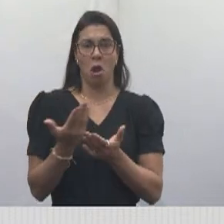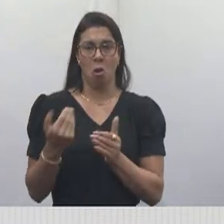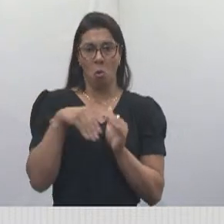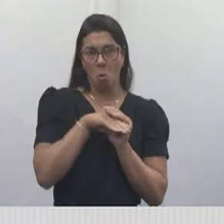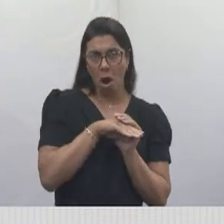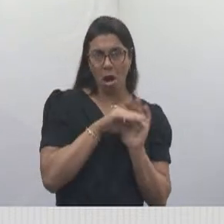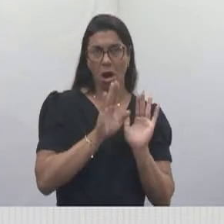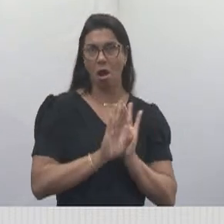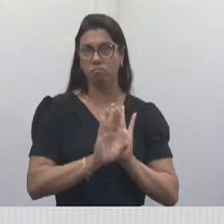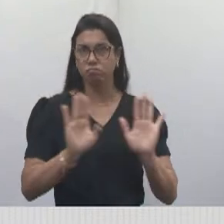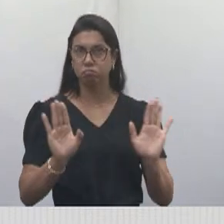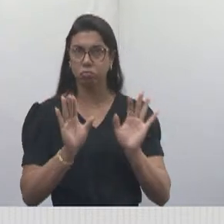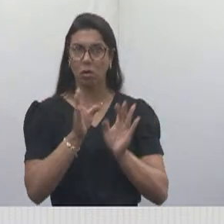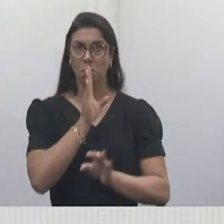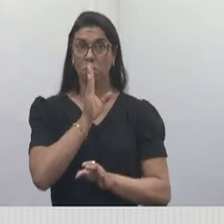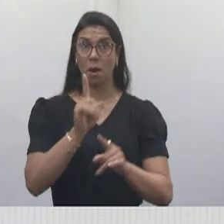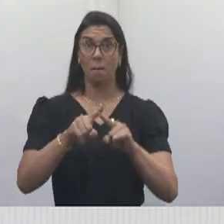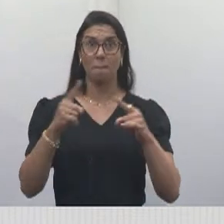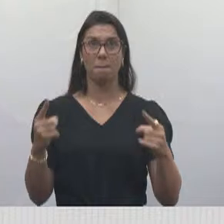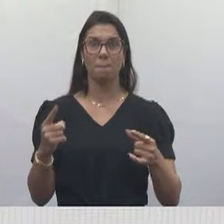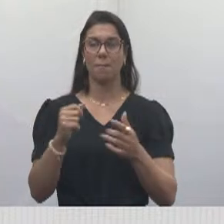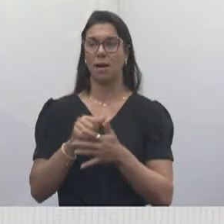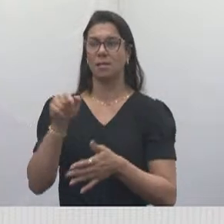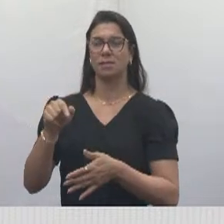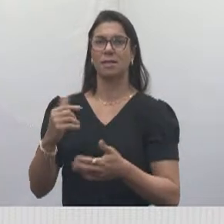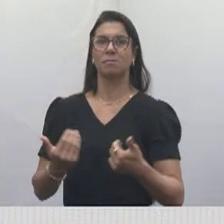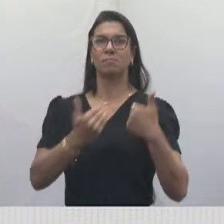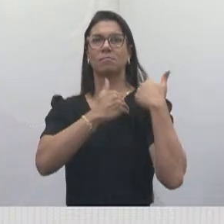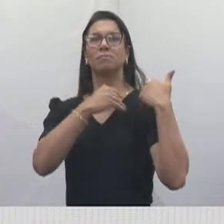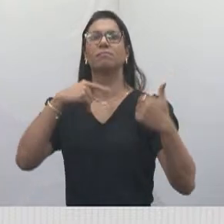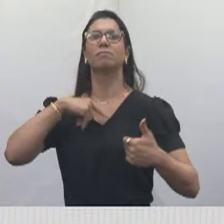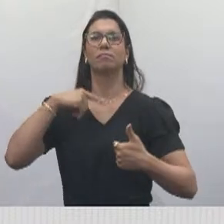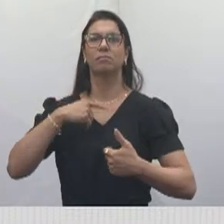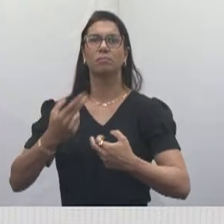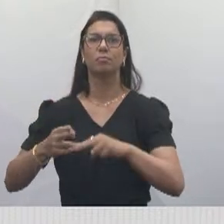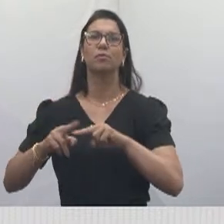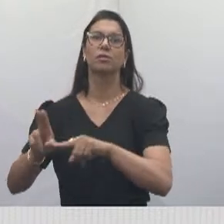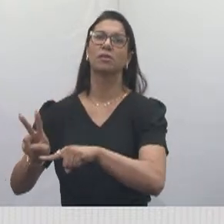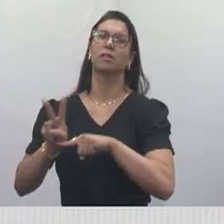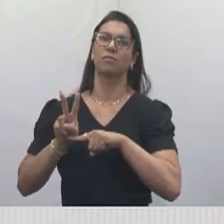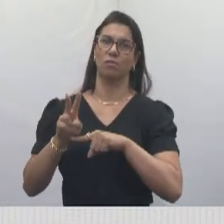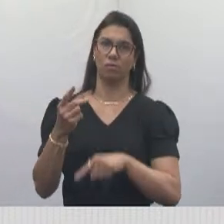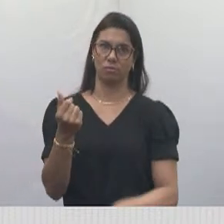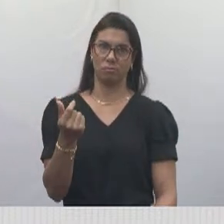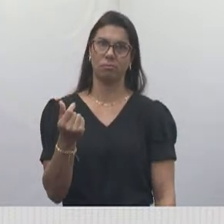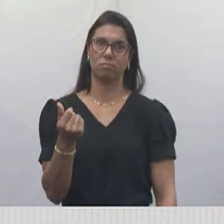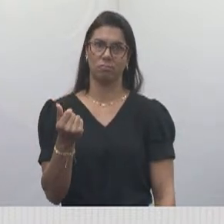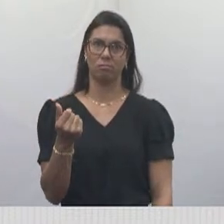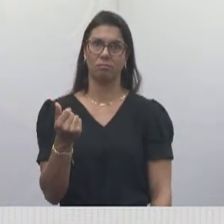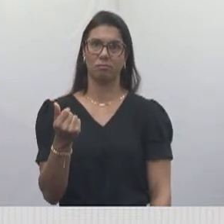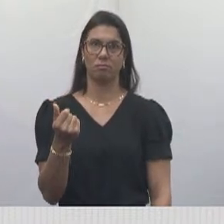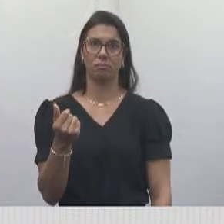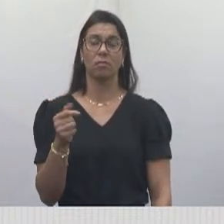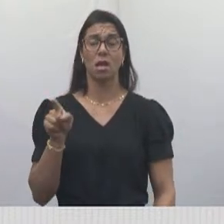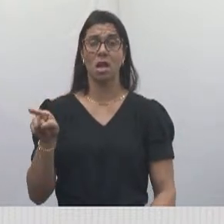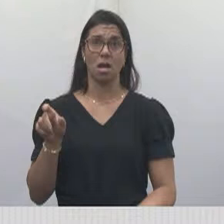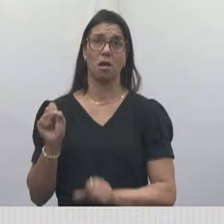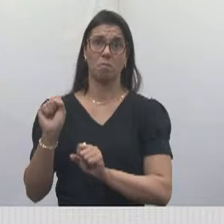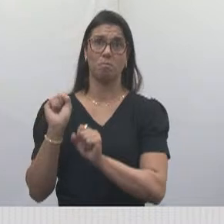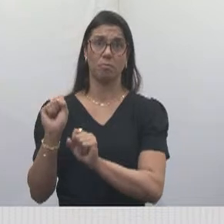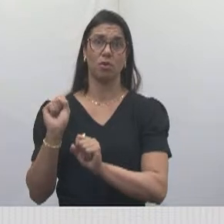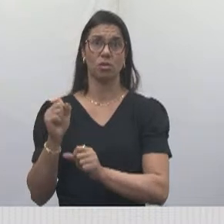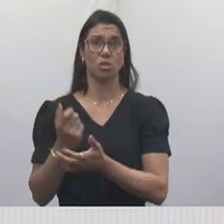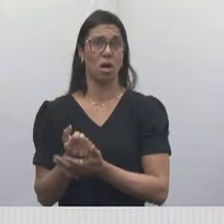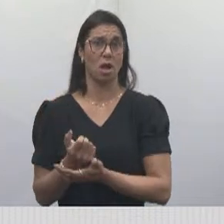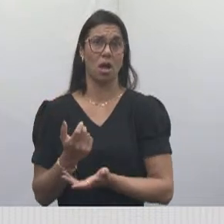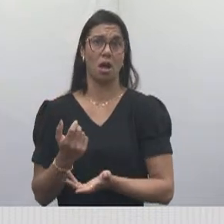improbidade, eu não quero ter o meu nome aí e depois ser condenado pelo tribunal para devolver esse dinheiro. É o servidor efetivo, ele poderia, ou comissionado,